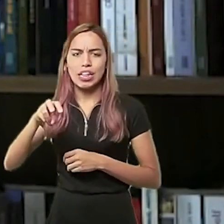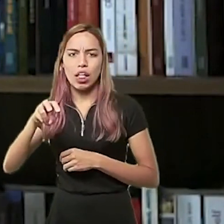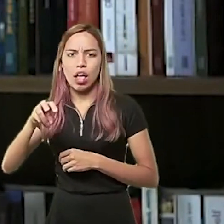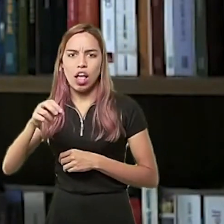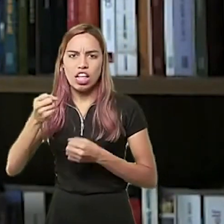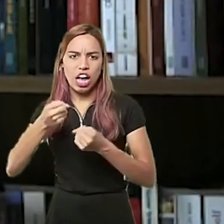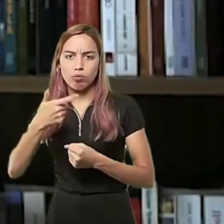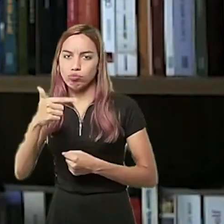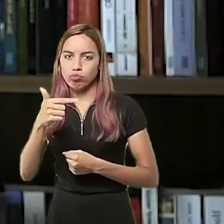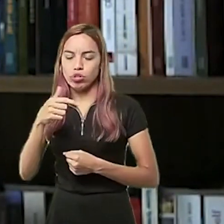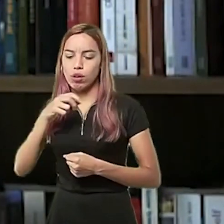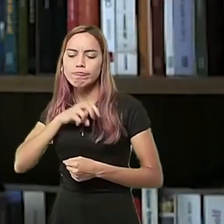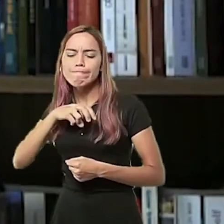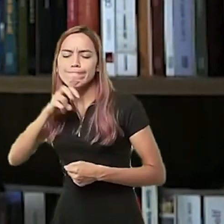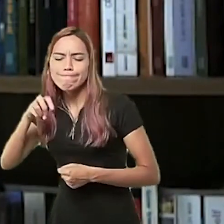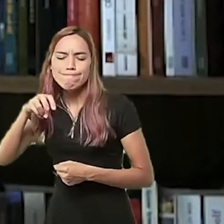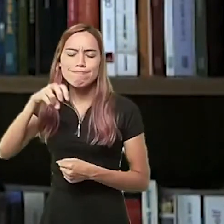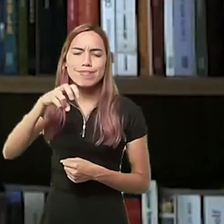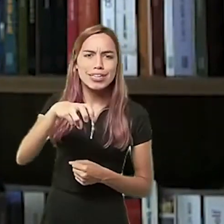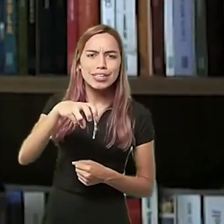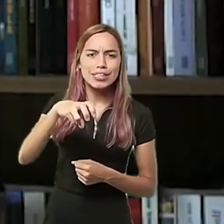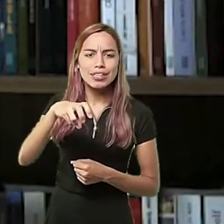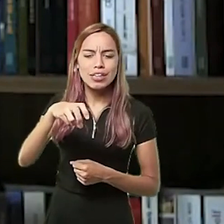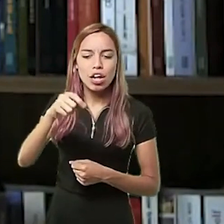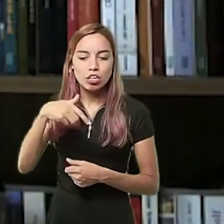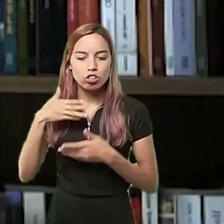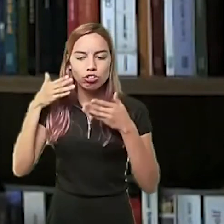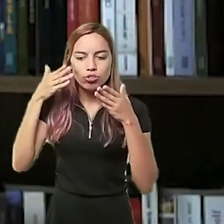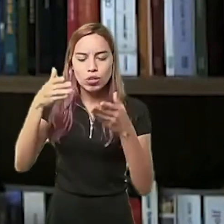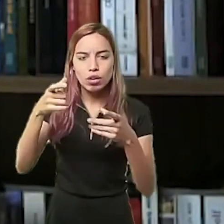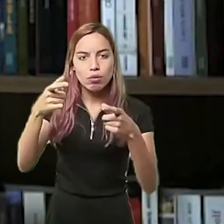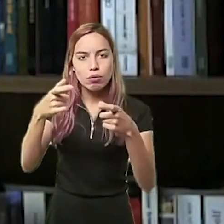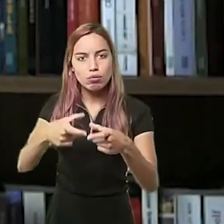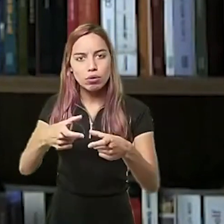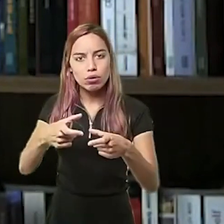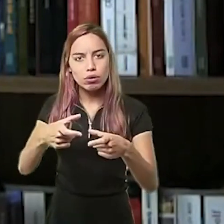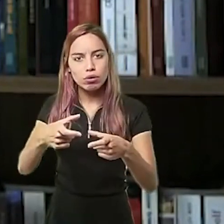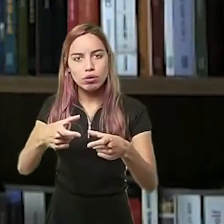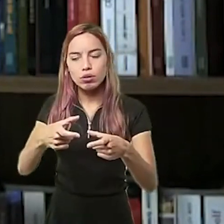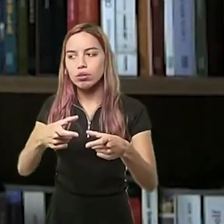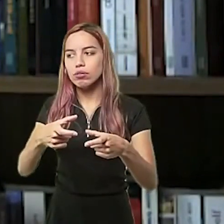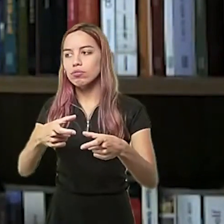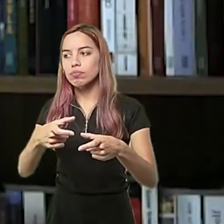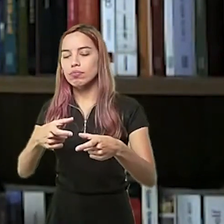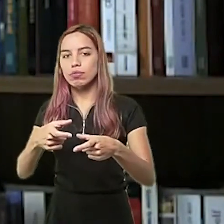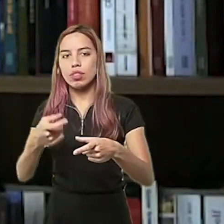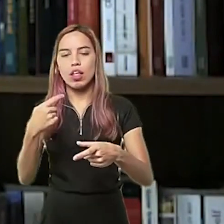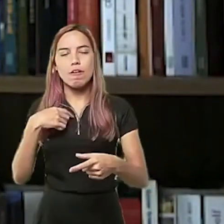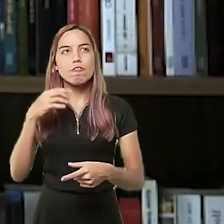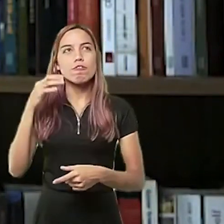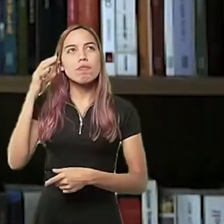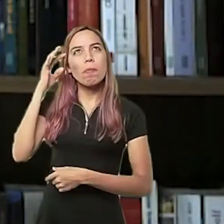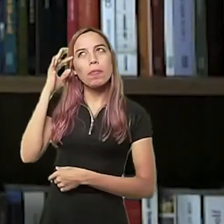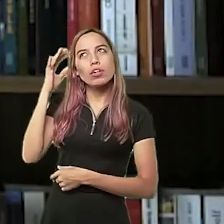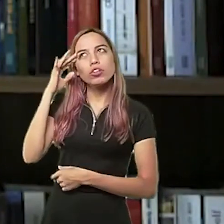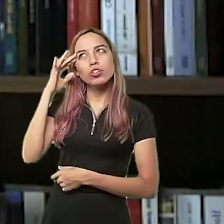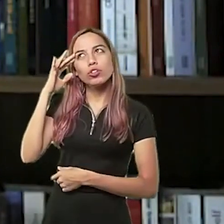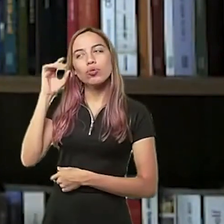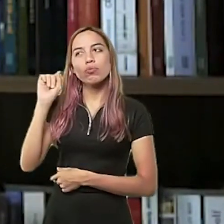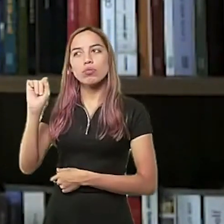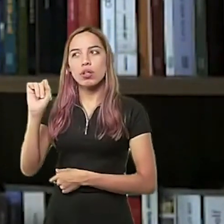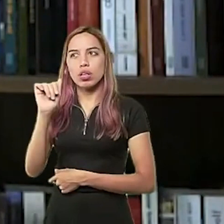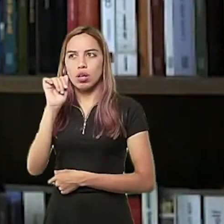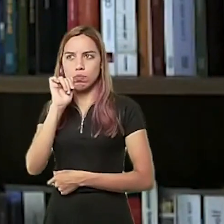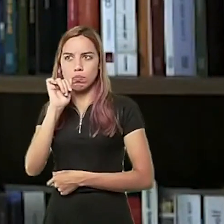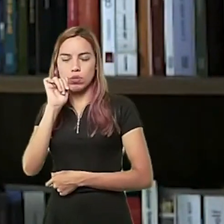sabiam mais nada sobre essa história, e foi uma história assim, eu ficava imaginando, 400 quilômetros caminhando